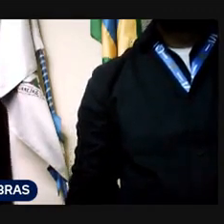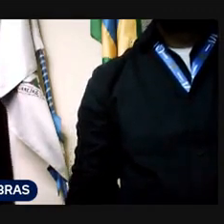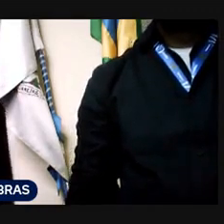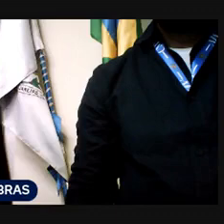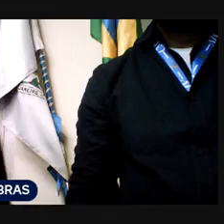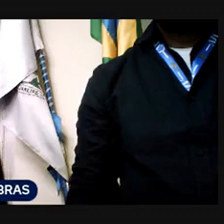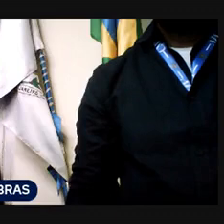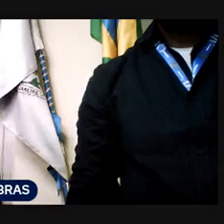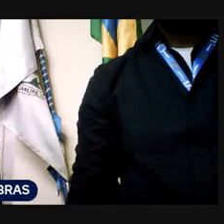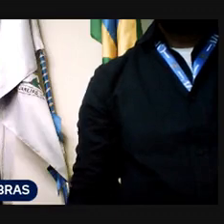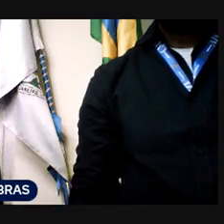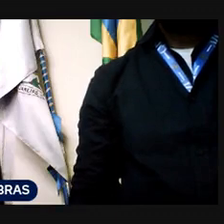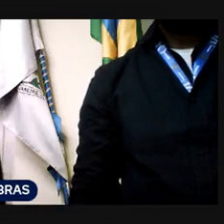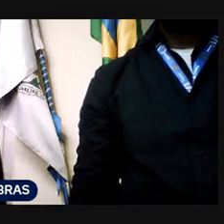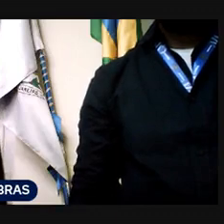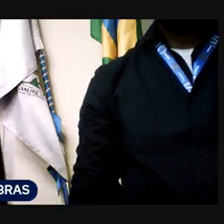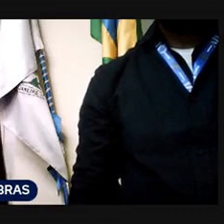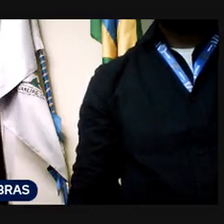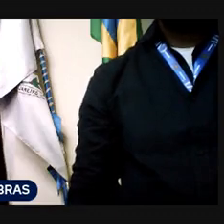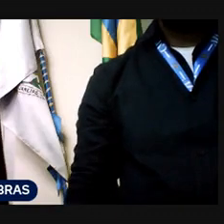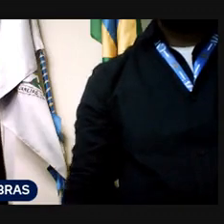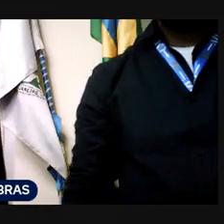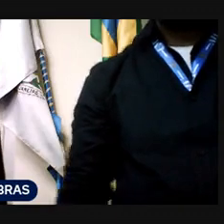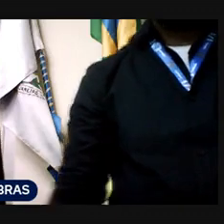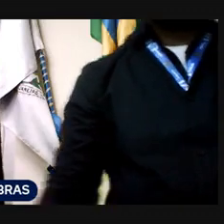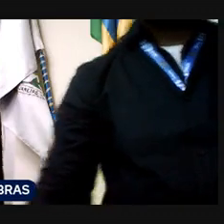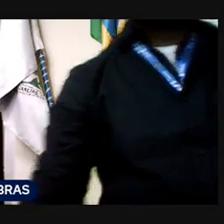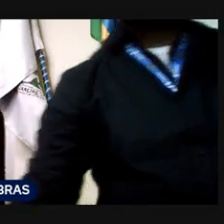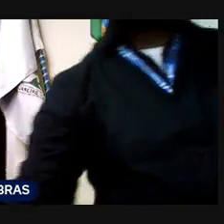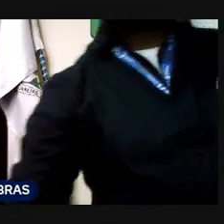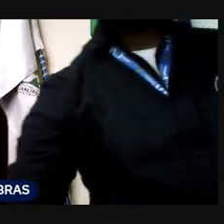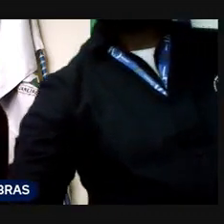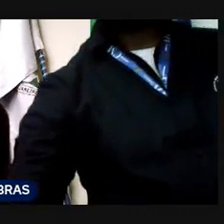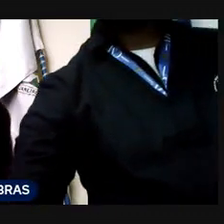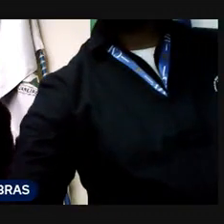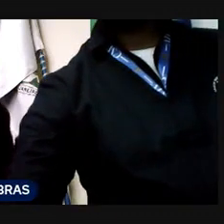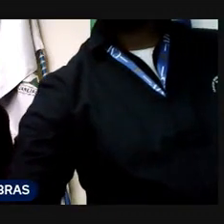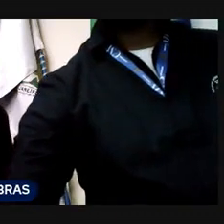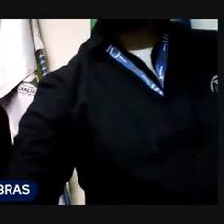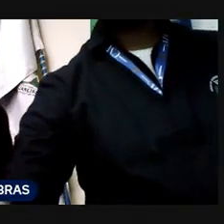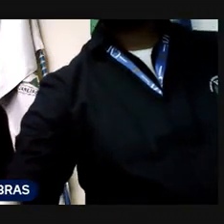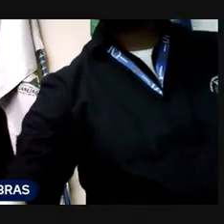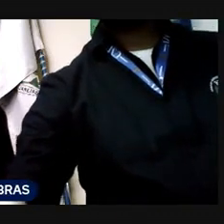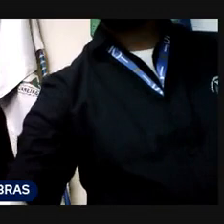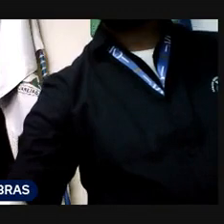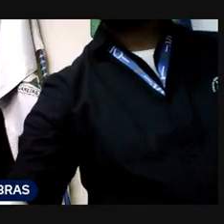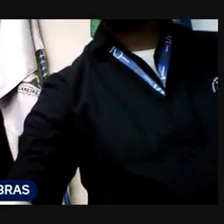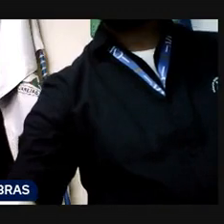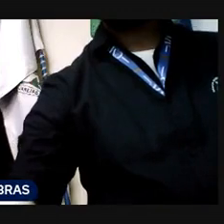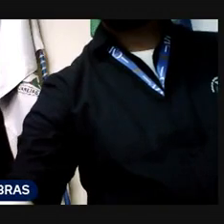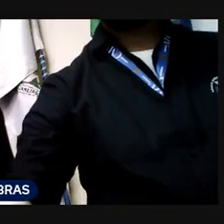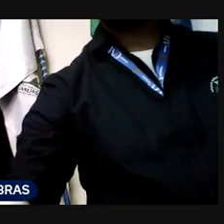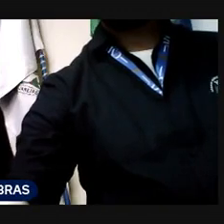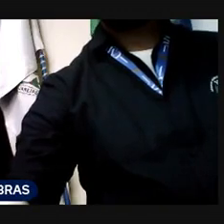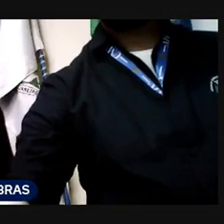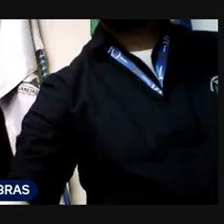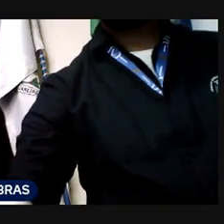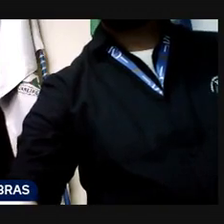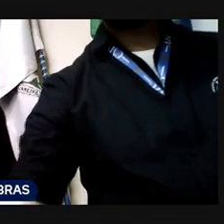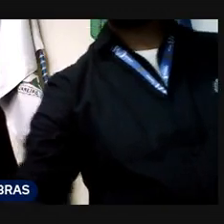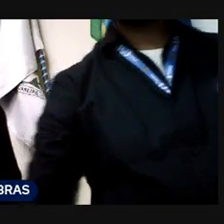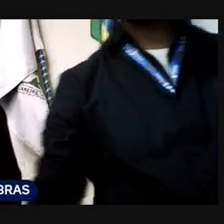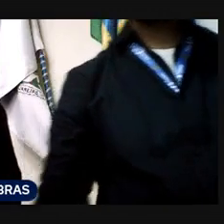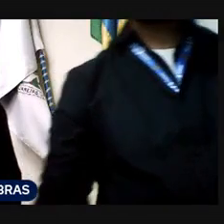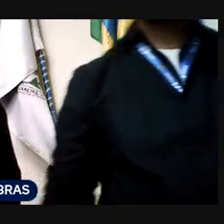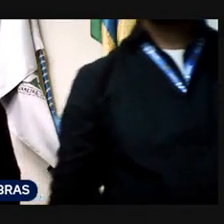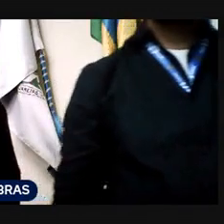falando. E ele, muitas das vezes, ele usa aquela quadra, é uma correria louca, muitas festividades que ele faz